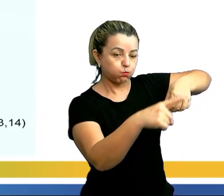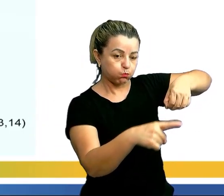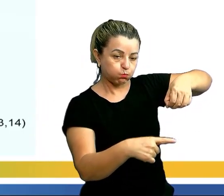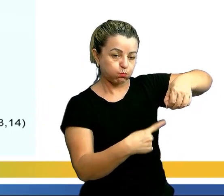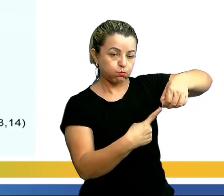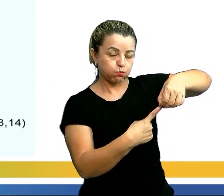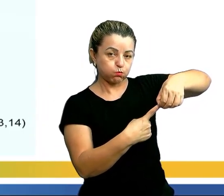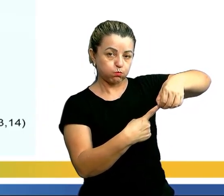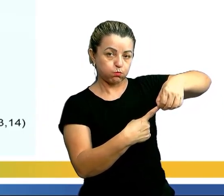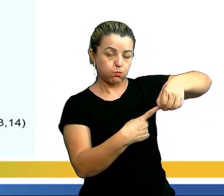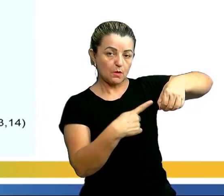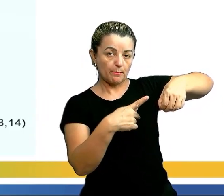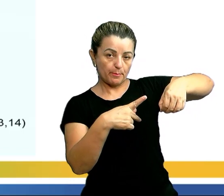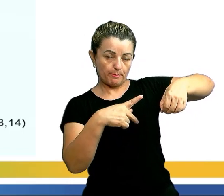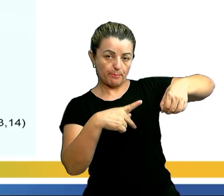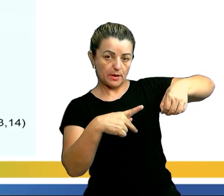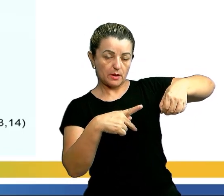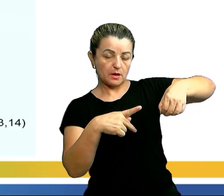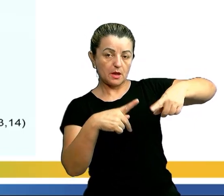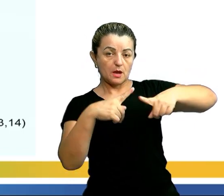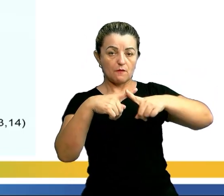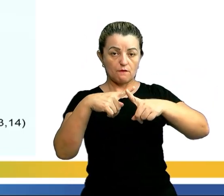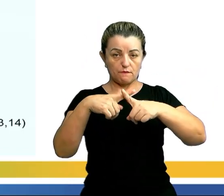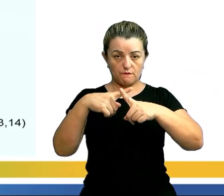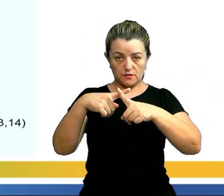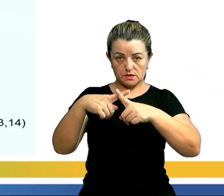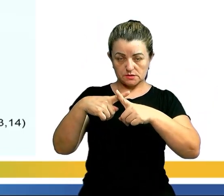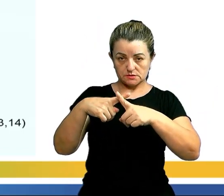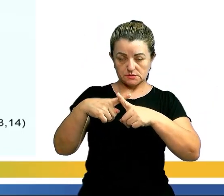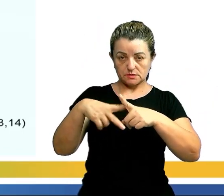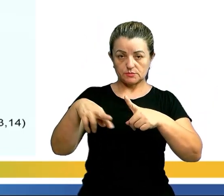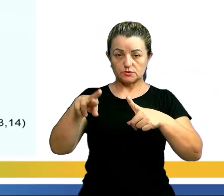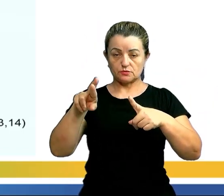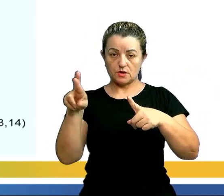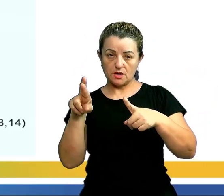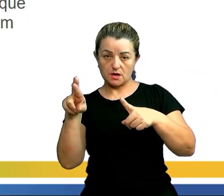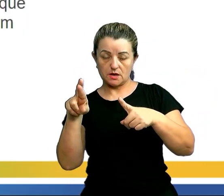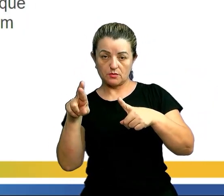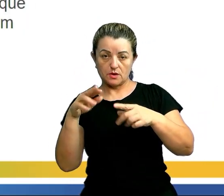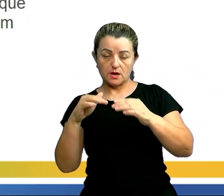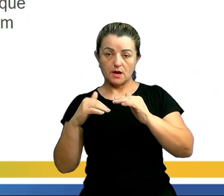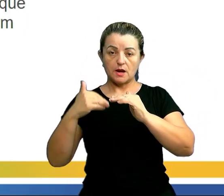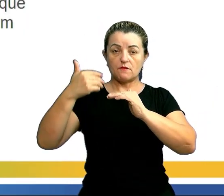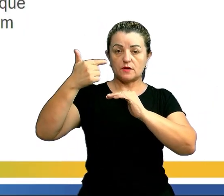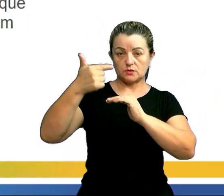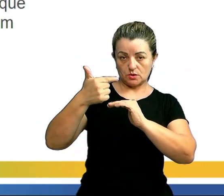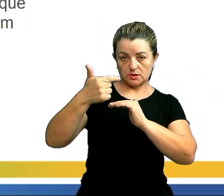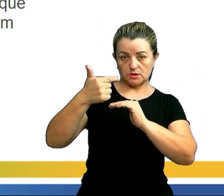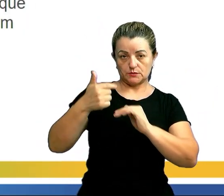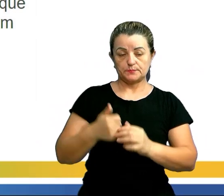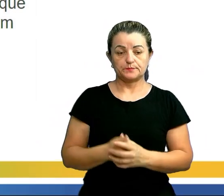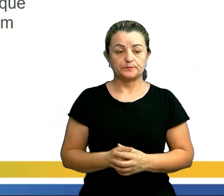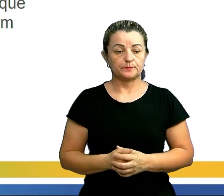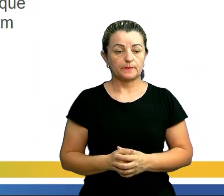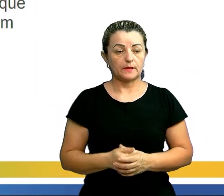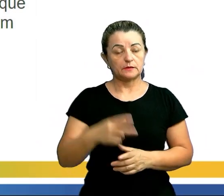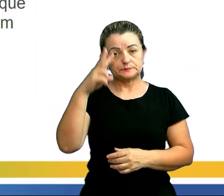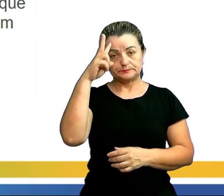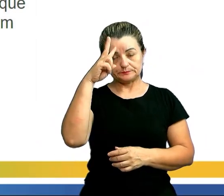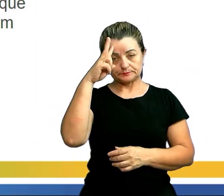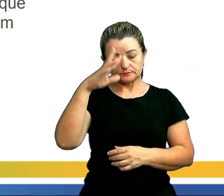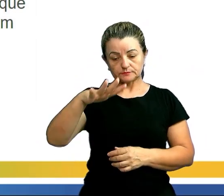ao quadrado. É o π vezes a medida do raio elevado ao quadrado. Ok? Vale lembrar